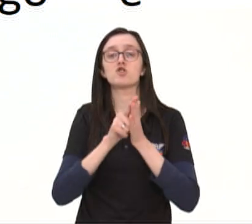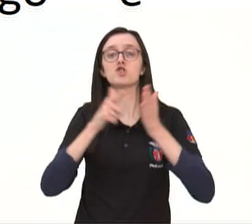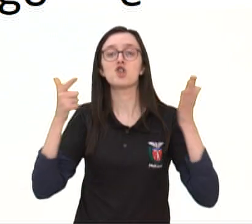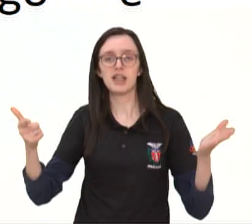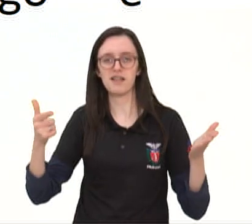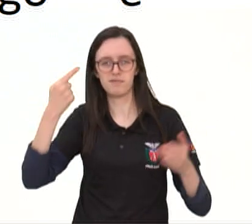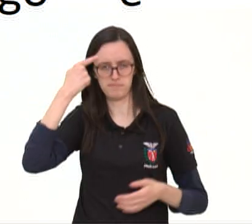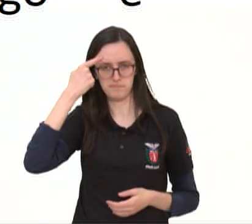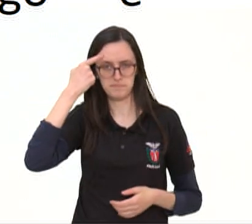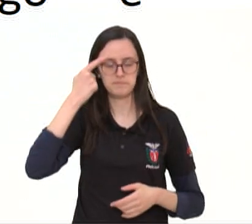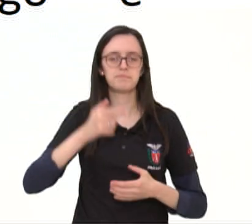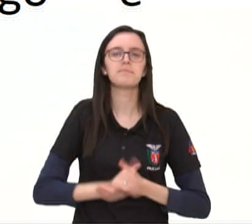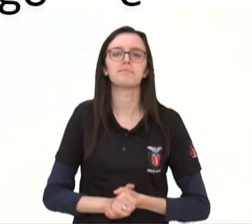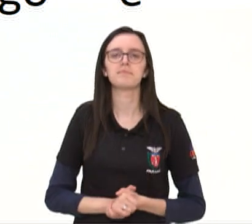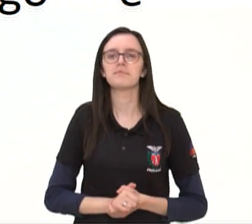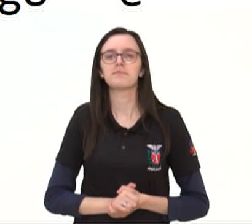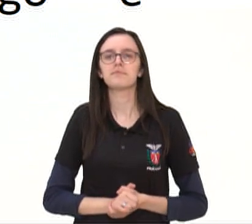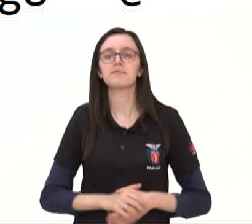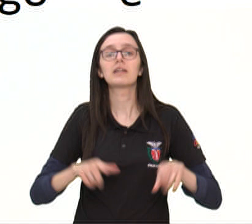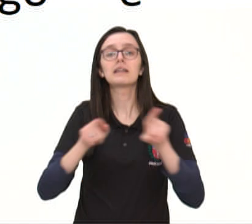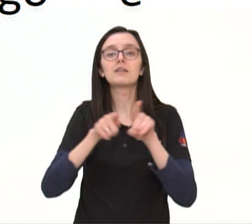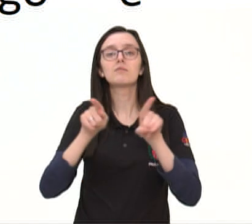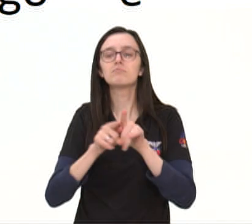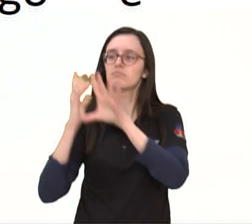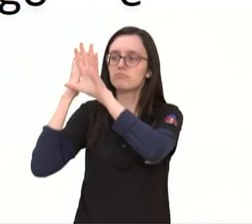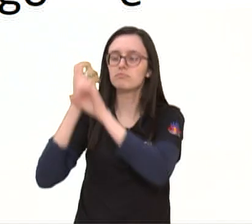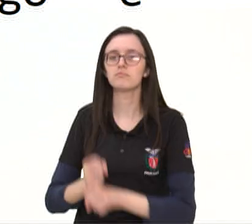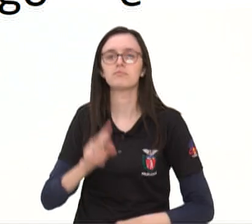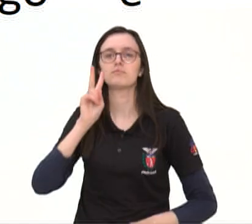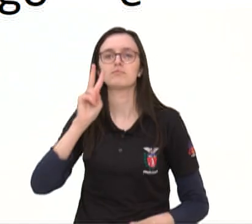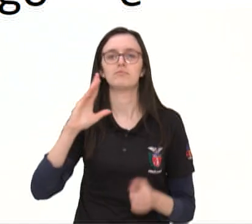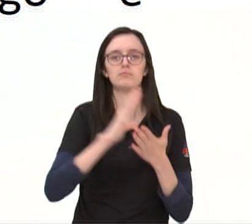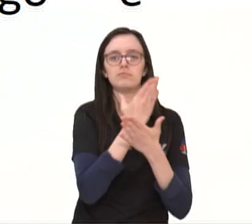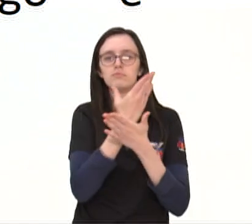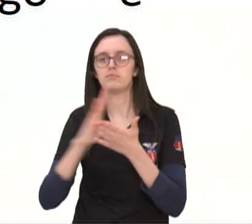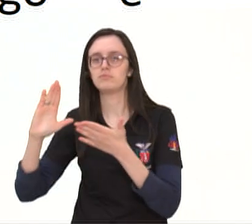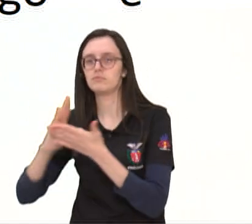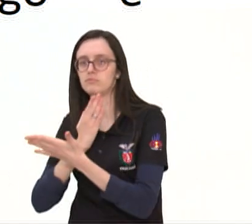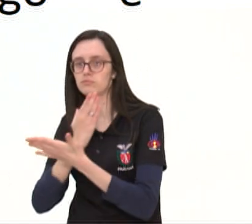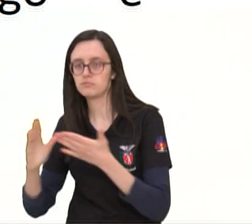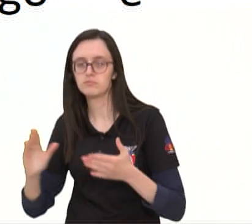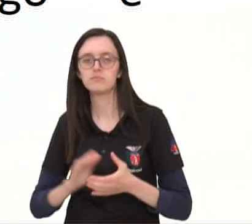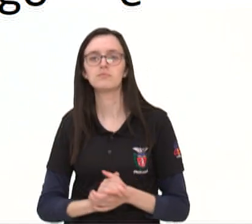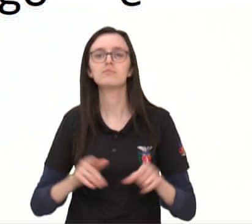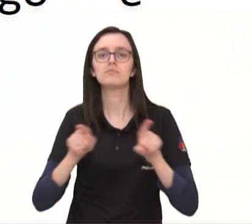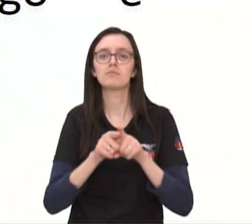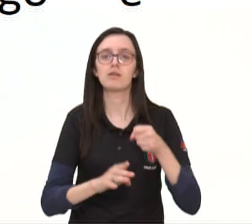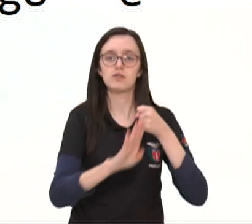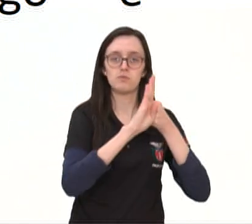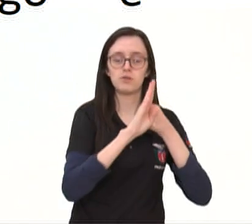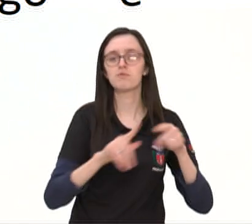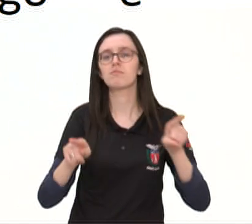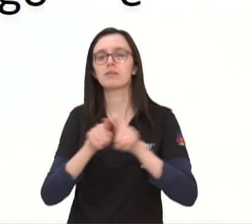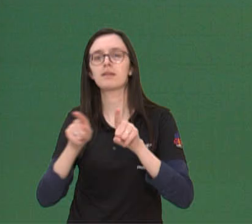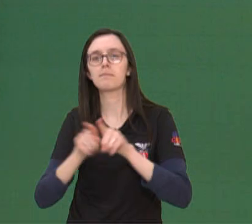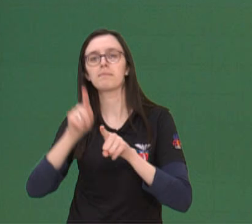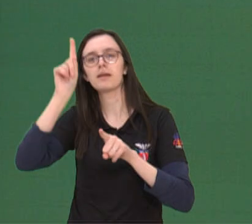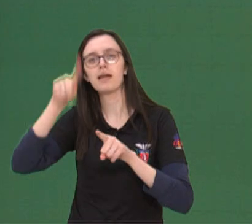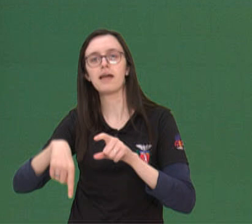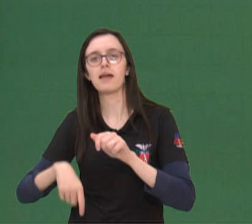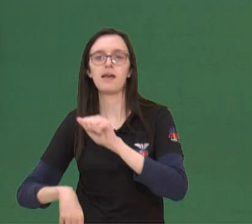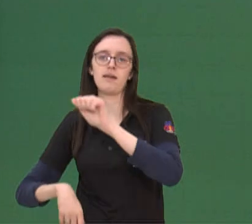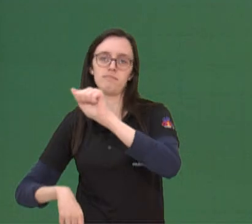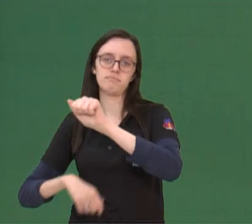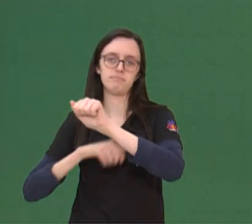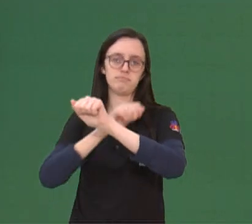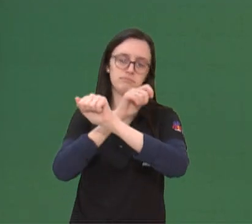ter a crônica jornalística. E rever as classes de artigo e substantivos. Já ouviram falar